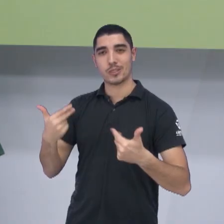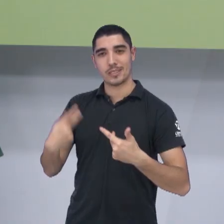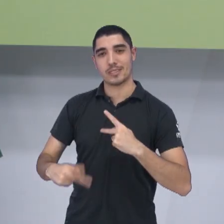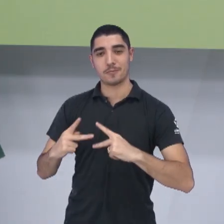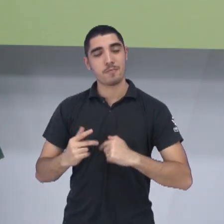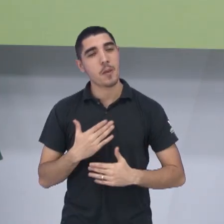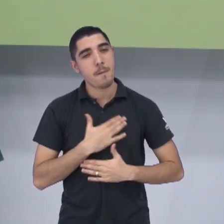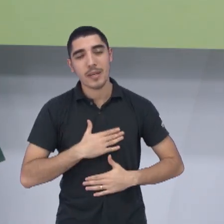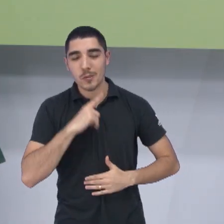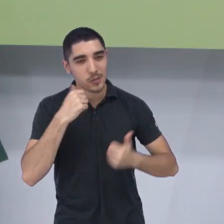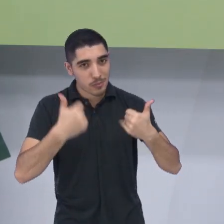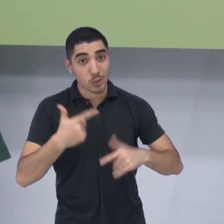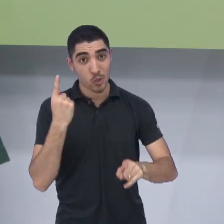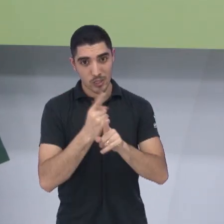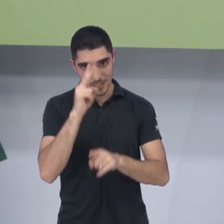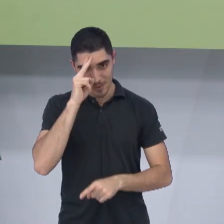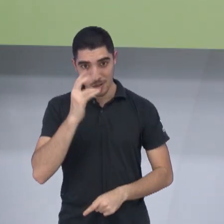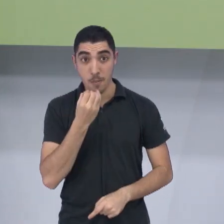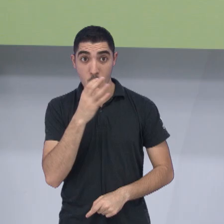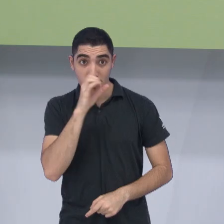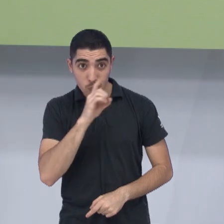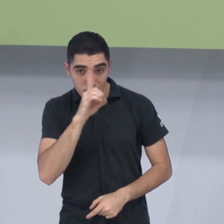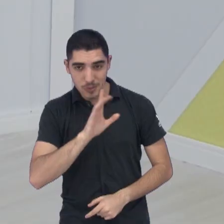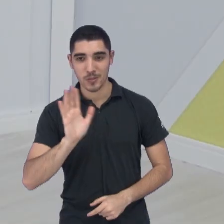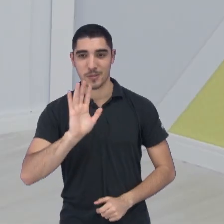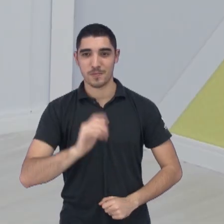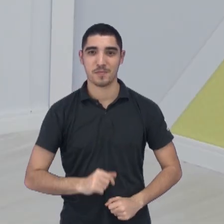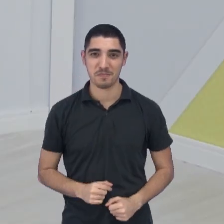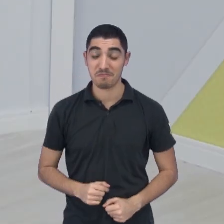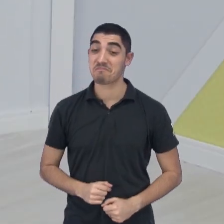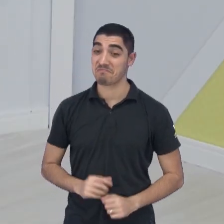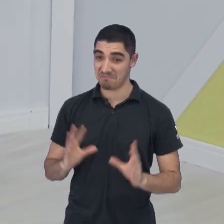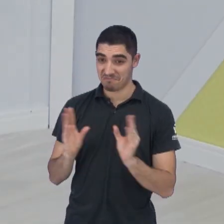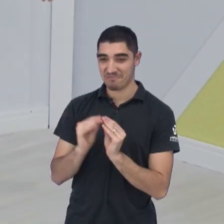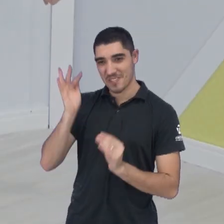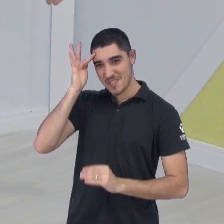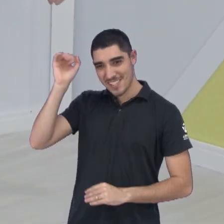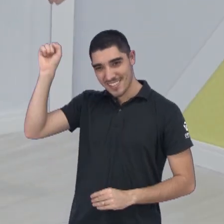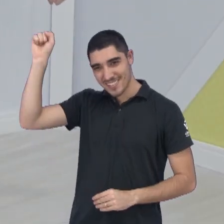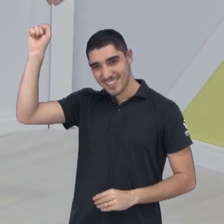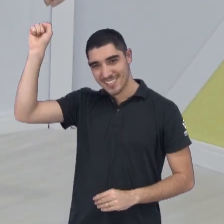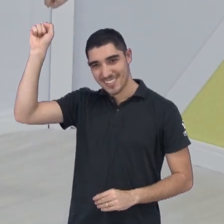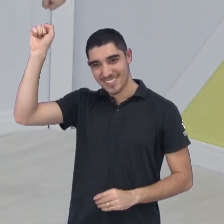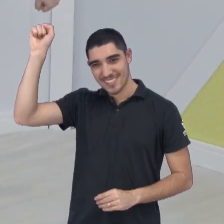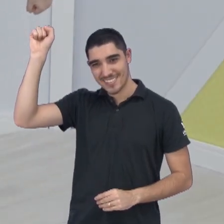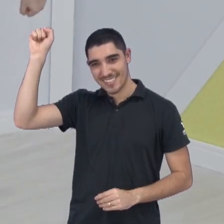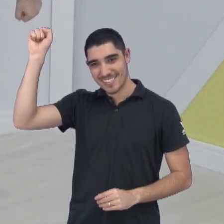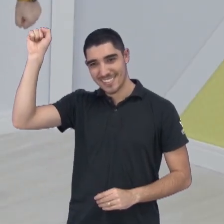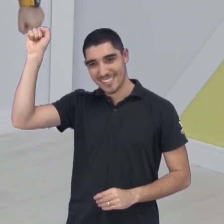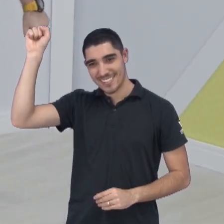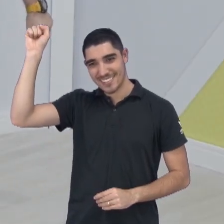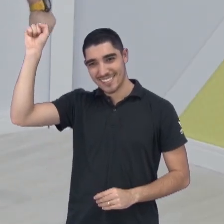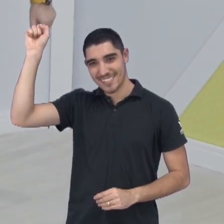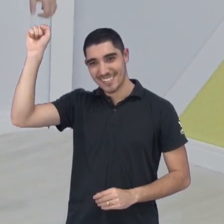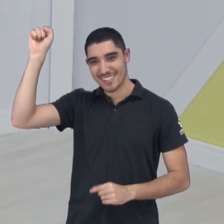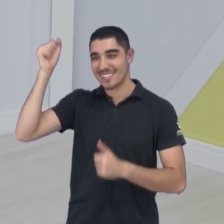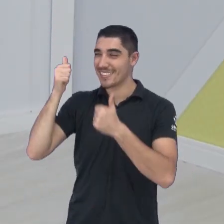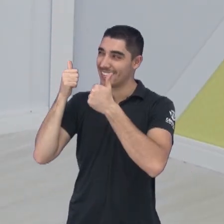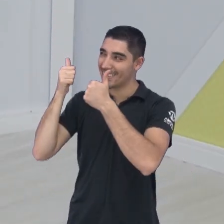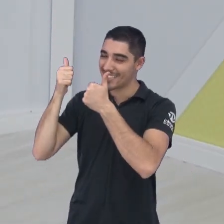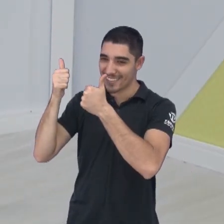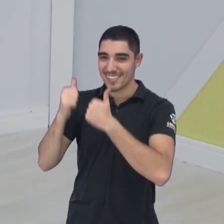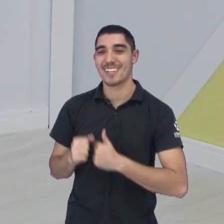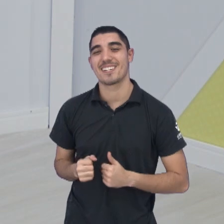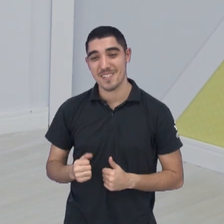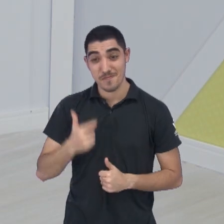um prazer inenarrável. Até segunda-feira. Bom final de semana. Tchau. Tá sucinto, que beleza. Luizão, aquele abraço. Aquele nosso aqui maroto. Aê,